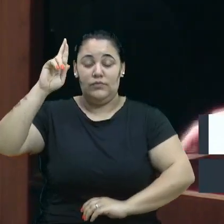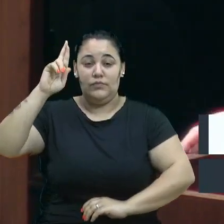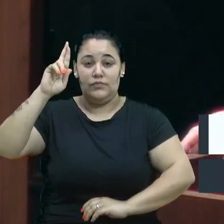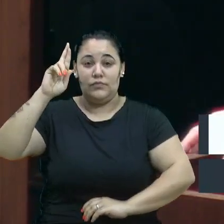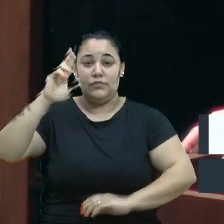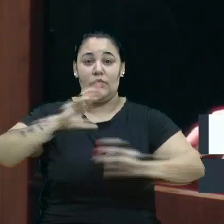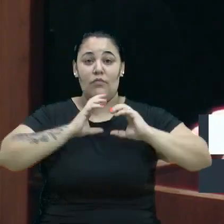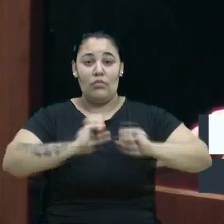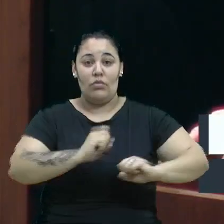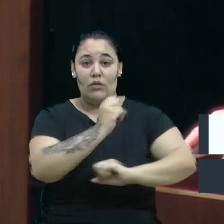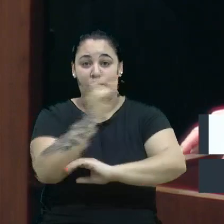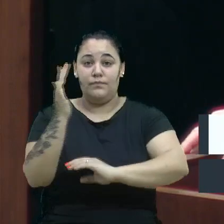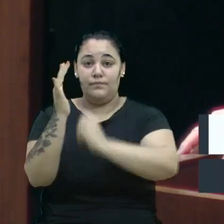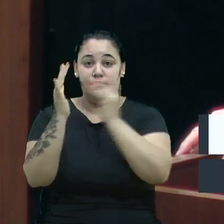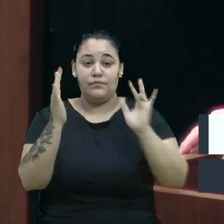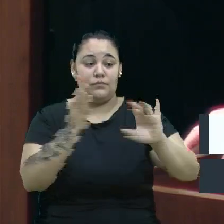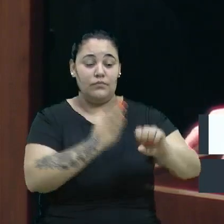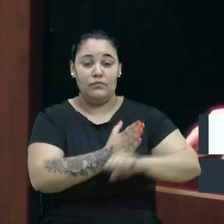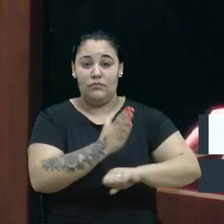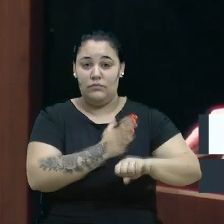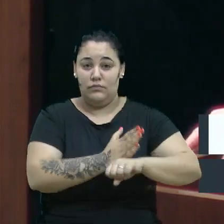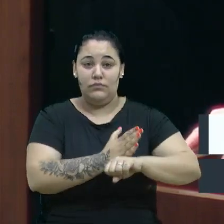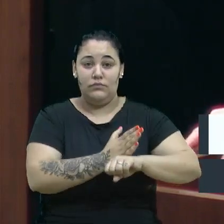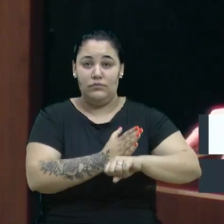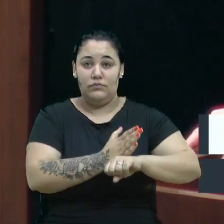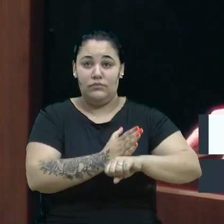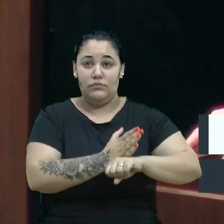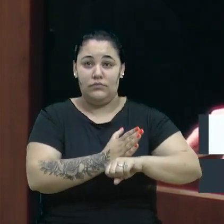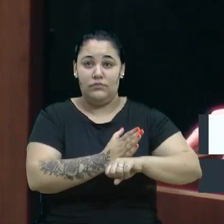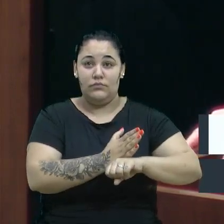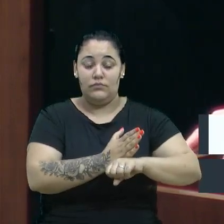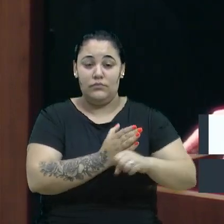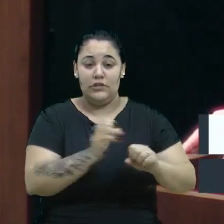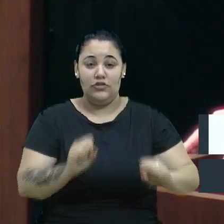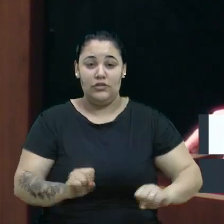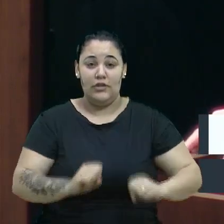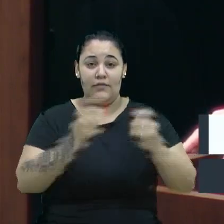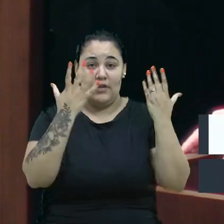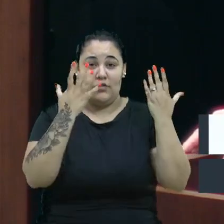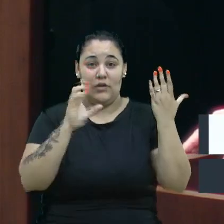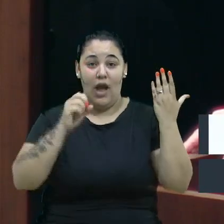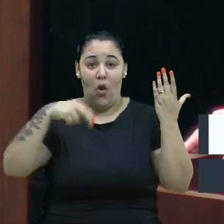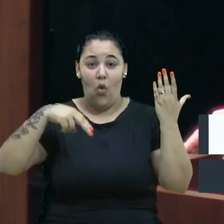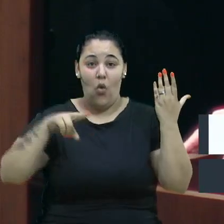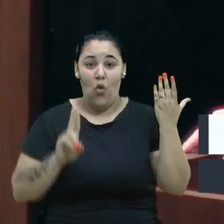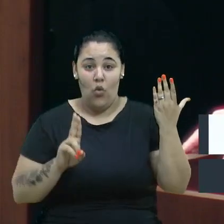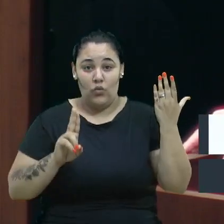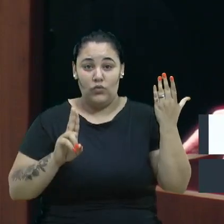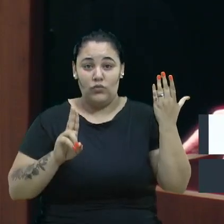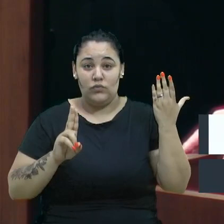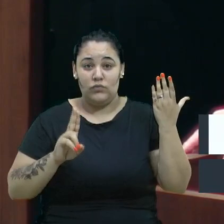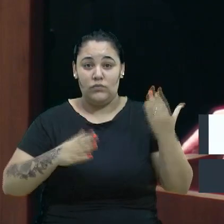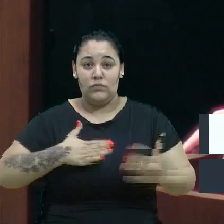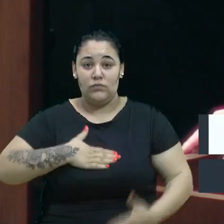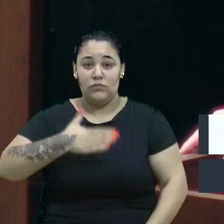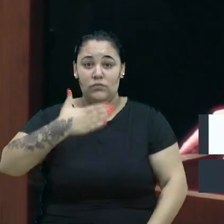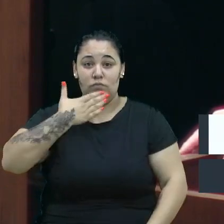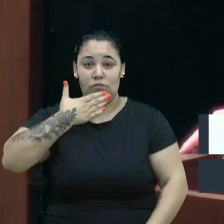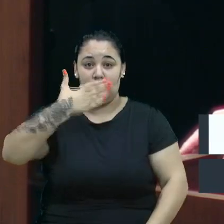Meio Ambiente, participarão, né, deste evento que ocorre nos Emirados Árabes Unidos, lá em